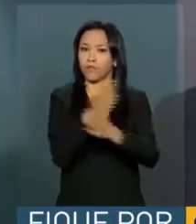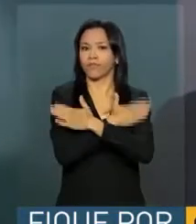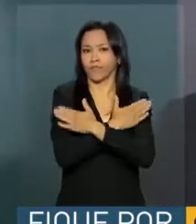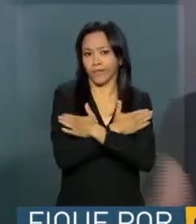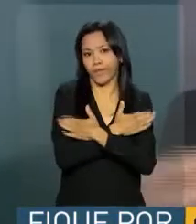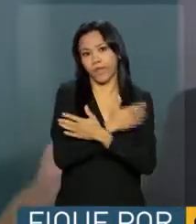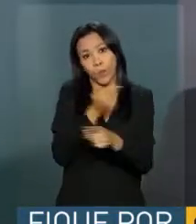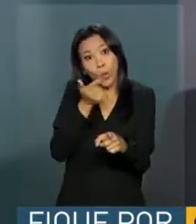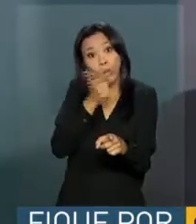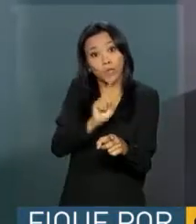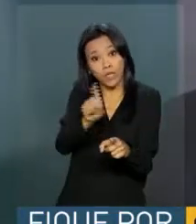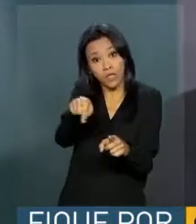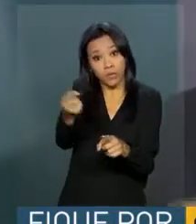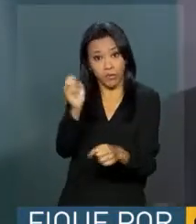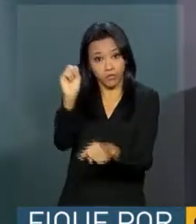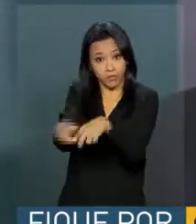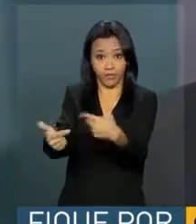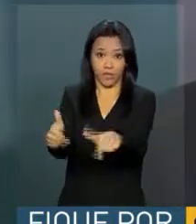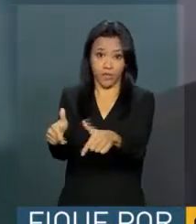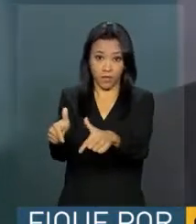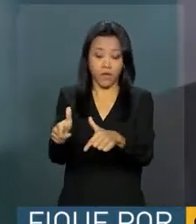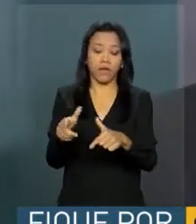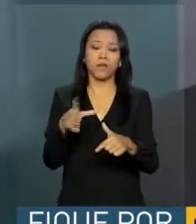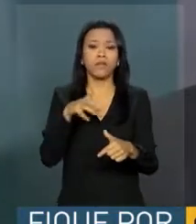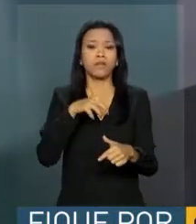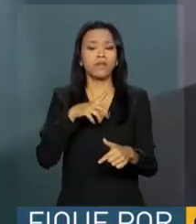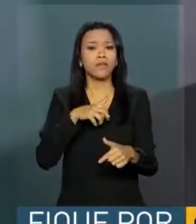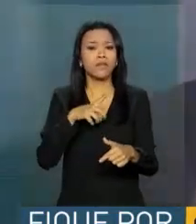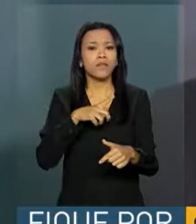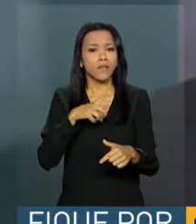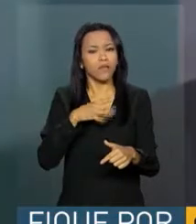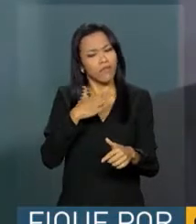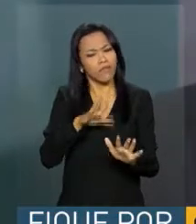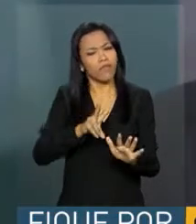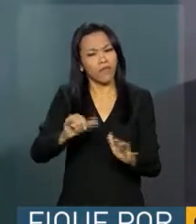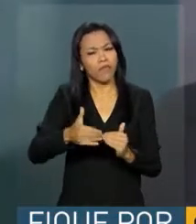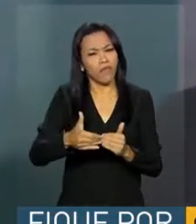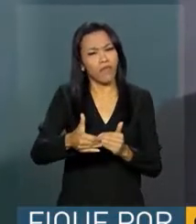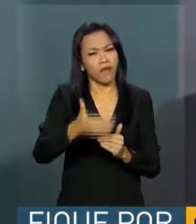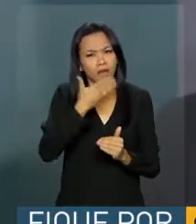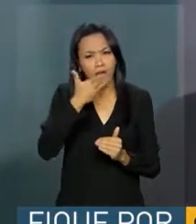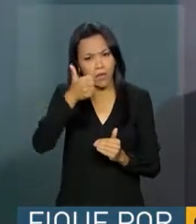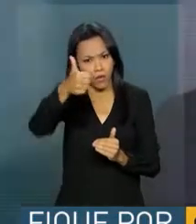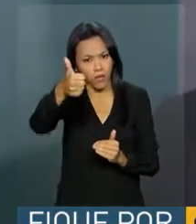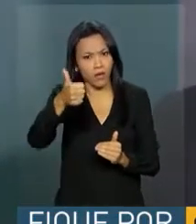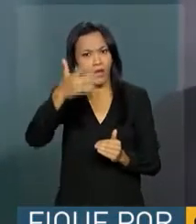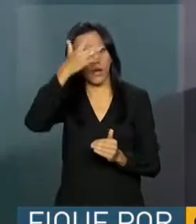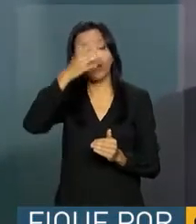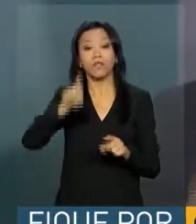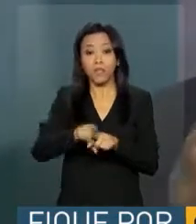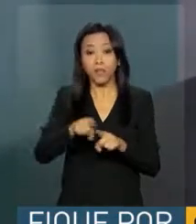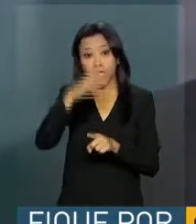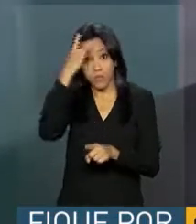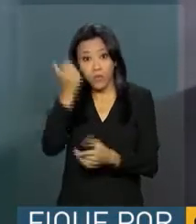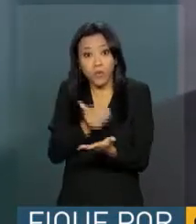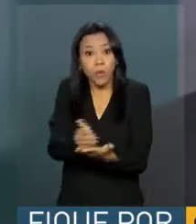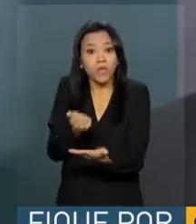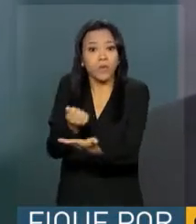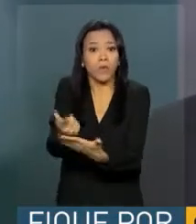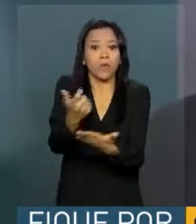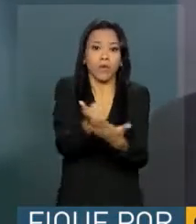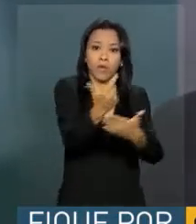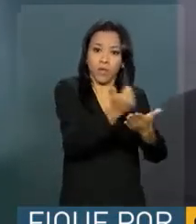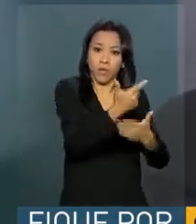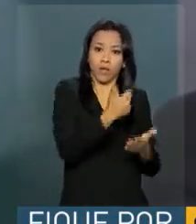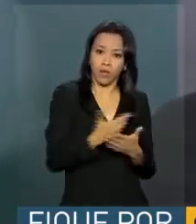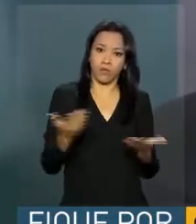conseguir emprego. Toda a percepção vai melhorar. Aí melhora o consumo, etc., que é o ciclo que nós estamos entrando